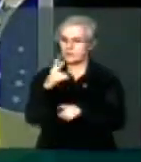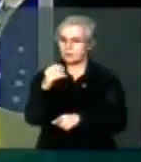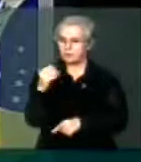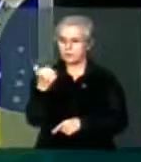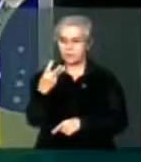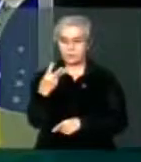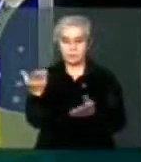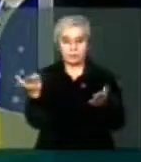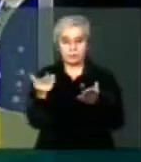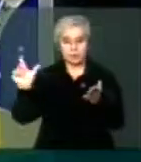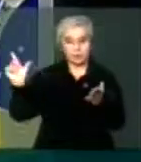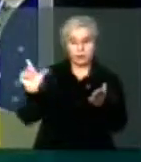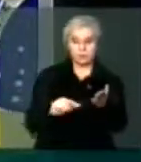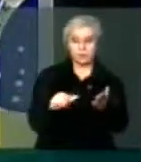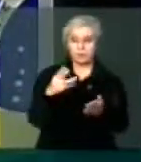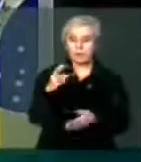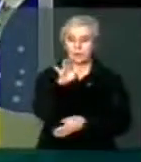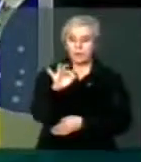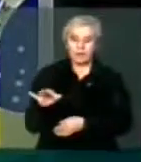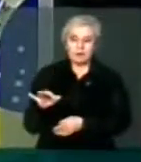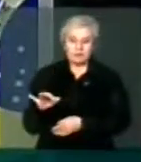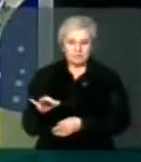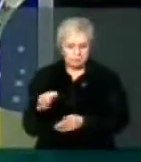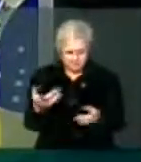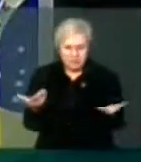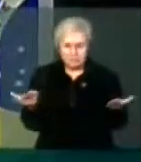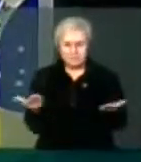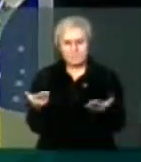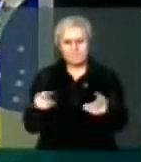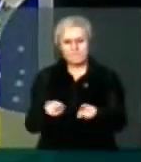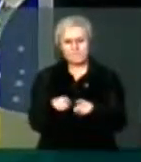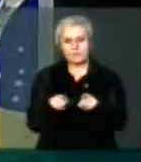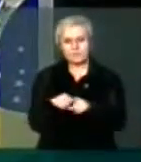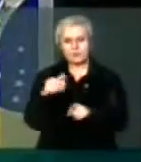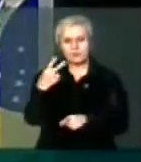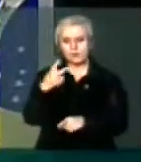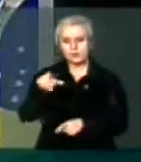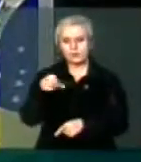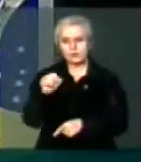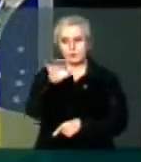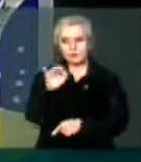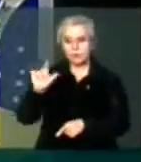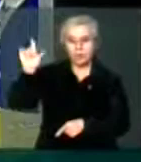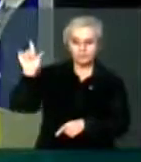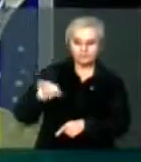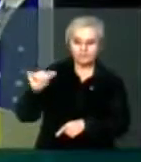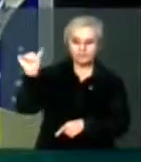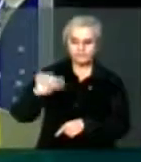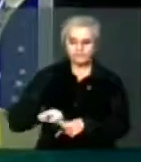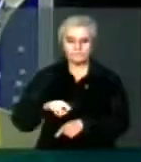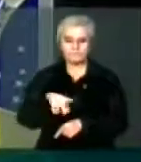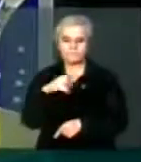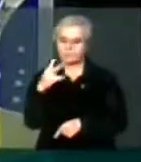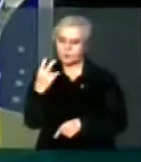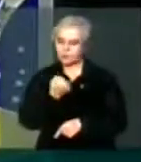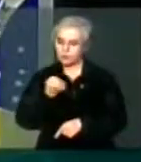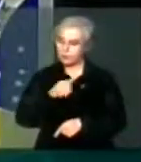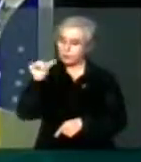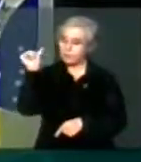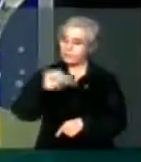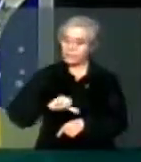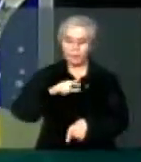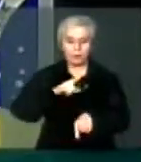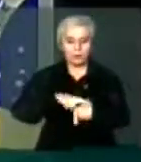redução em marcas chegou a 4% e a retração em patentes ficou em 2,8%. Os números pioram quando